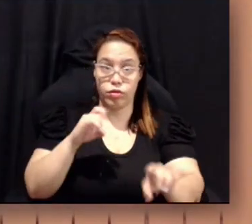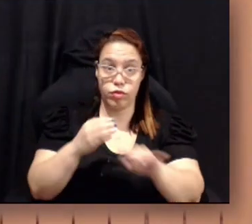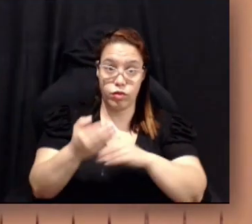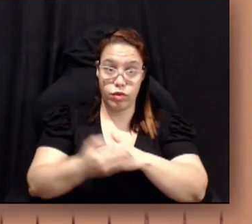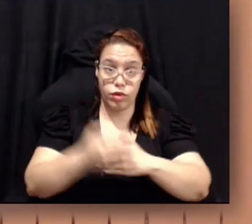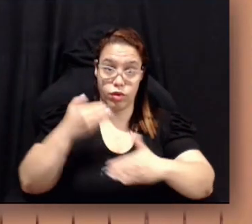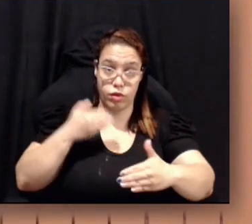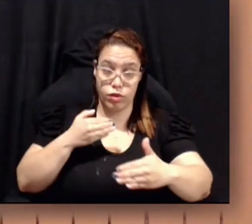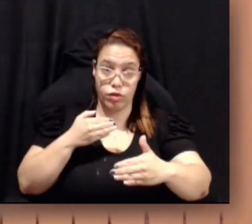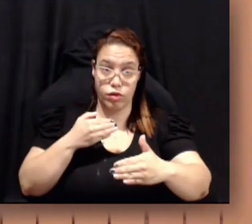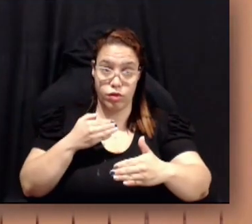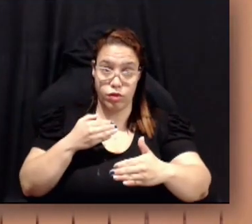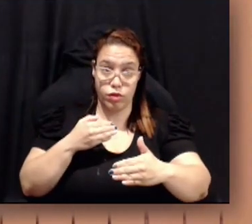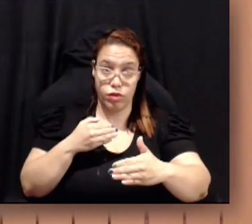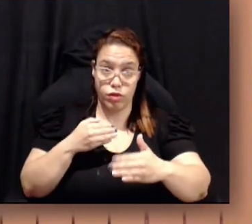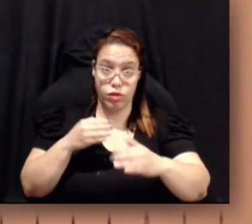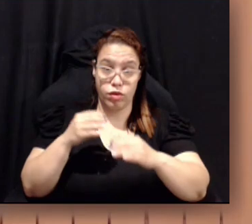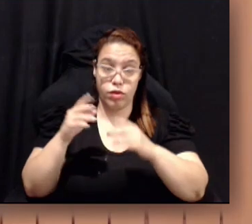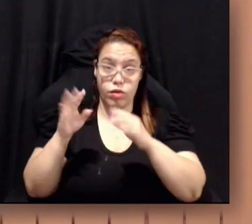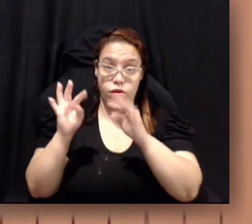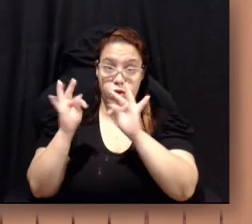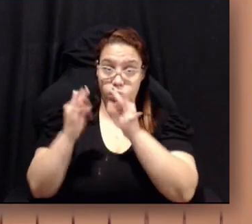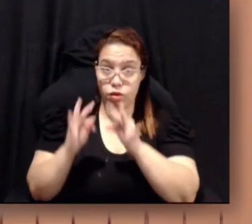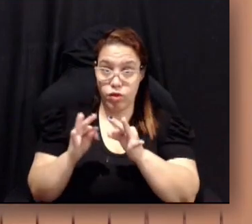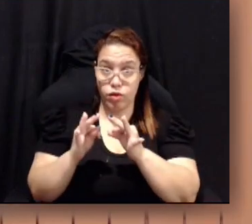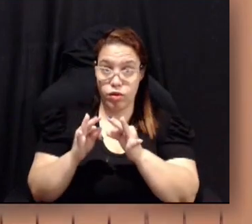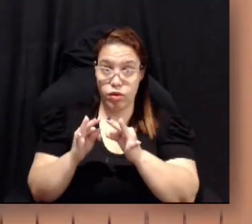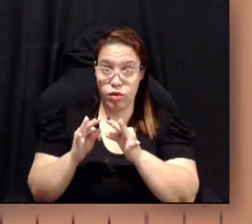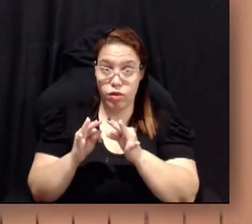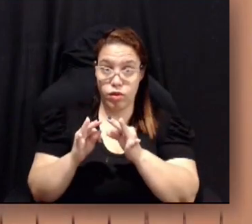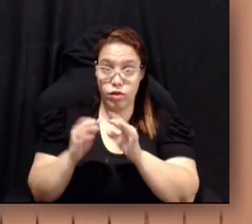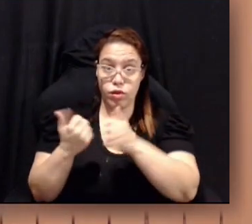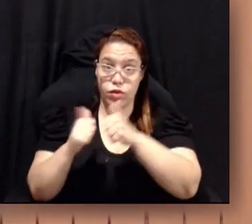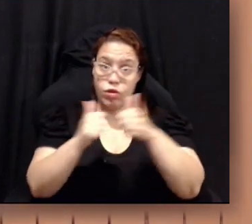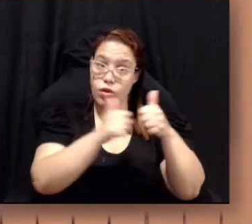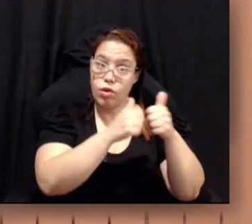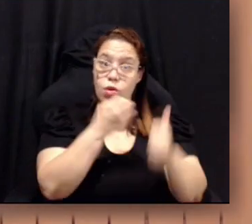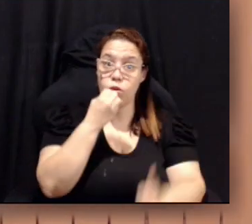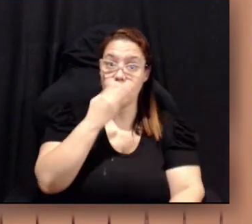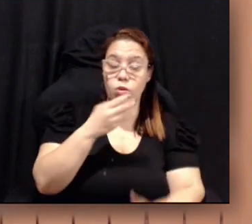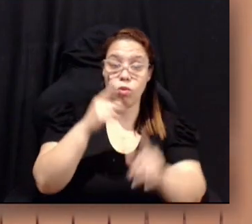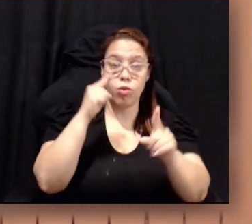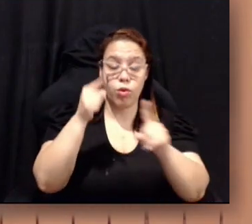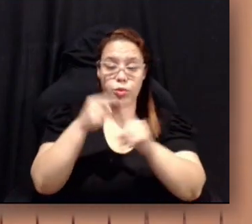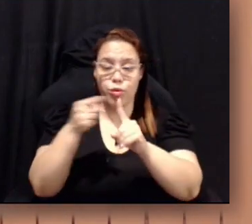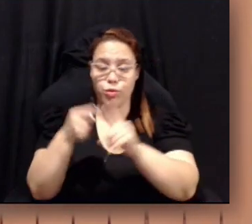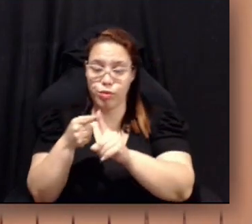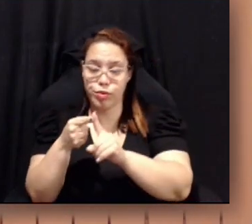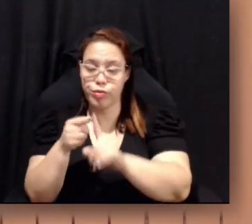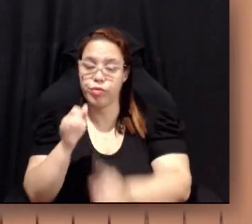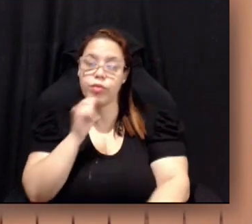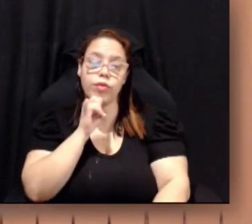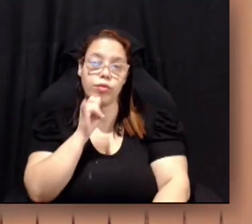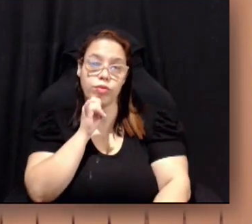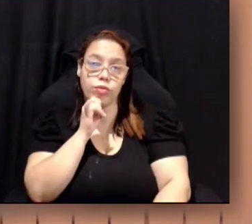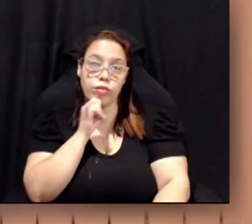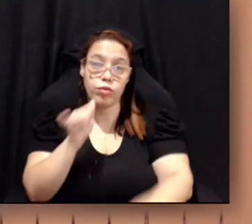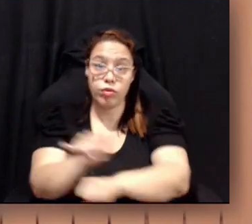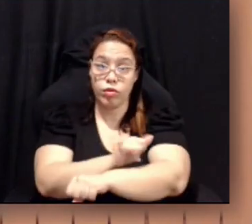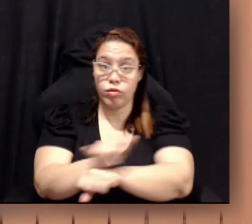das tecnologias, nós temos que avaliar muito bem essas metas, porque, por exemplo, a estratégia